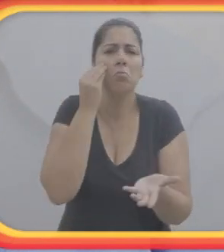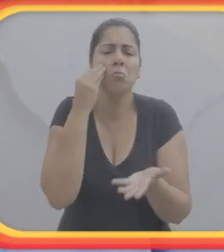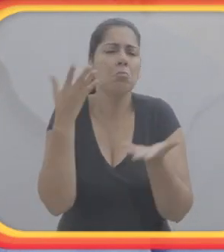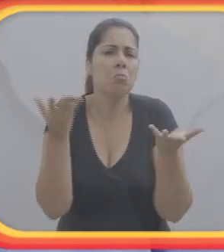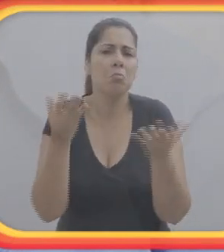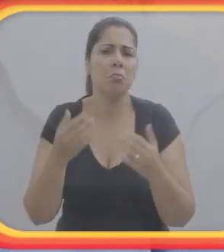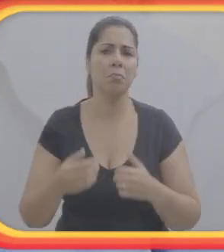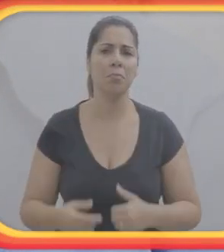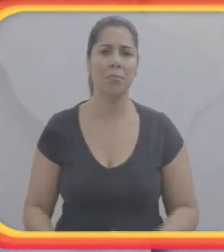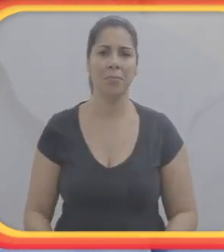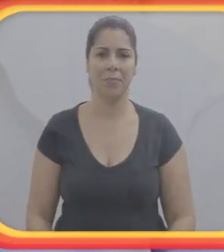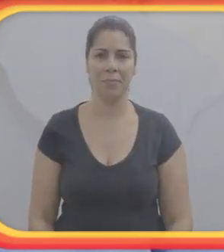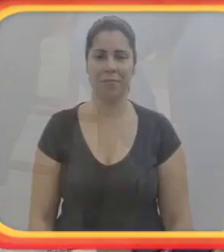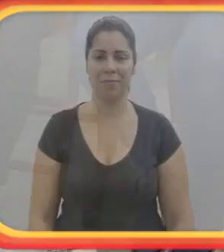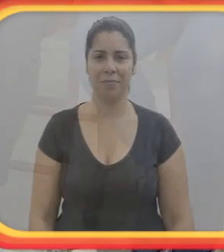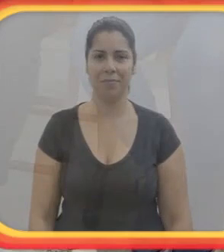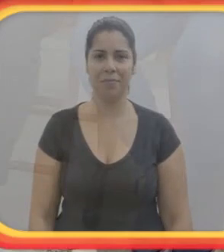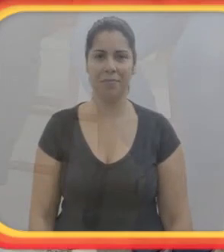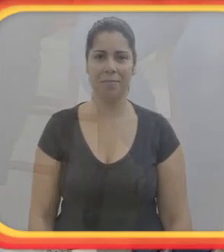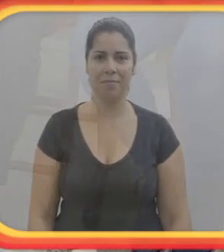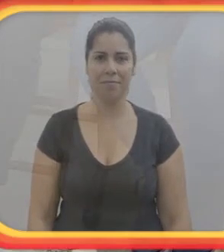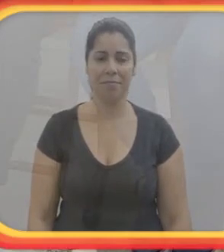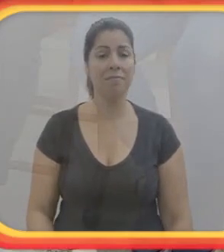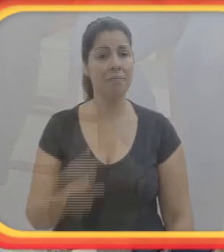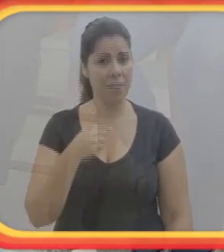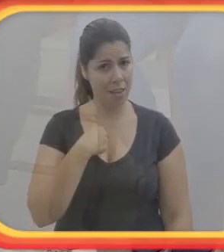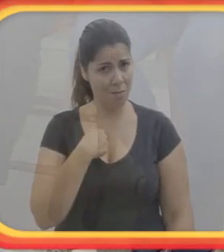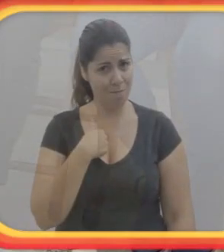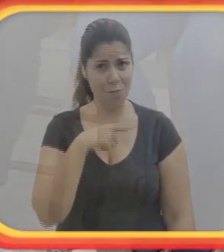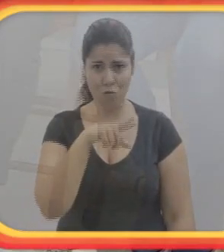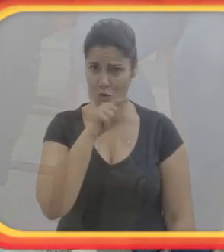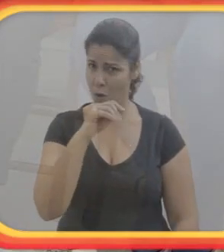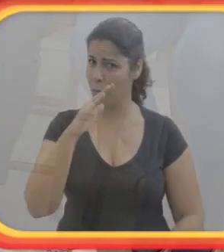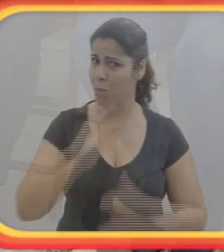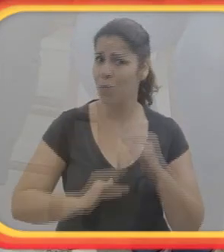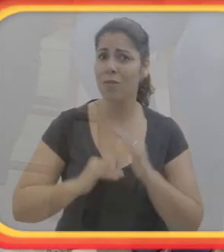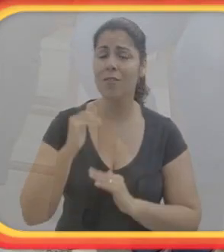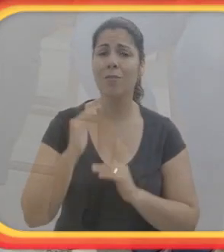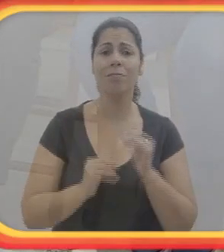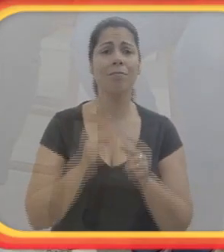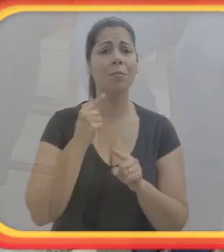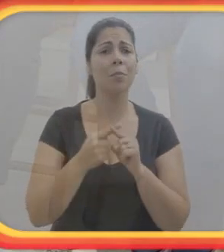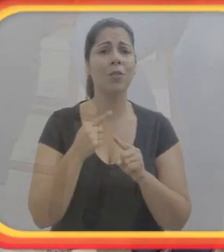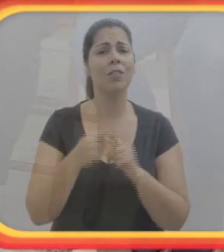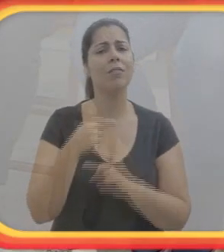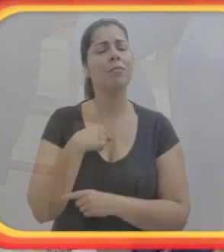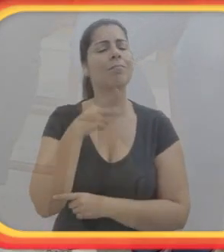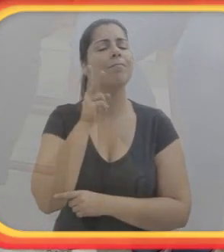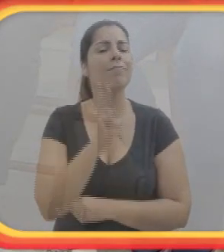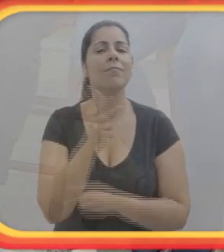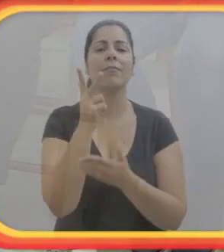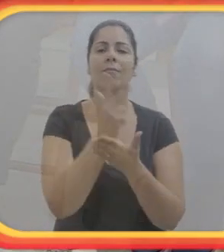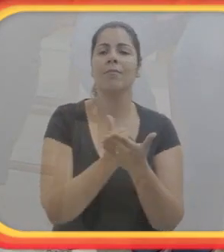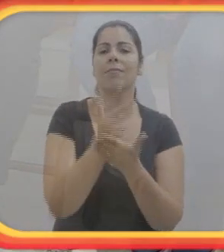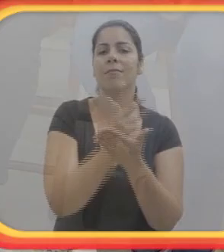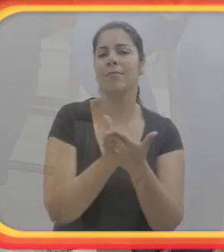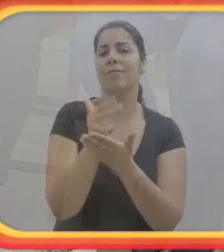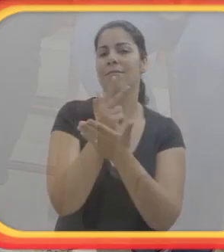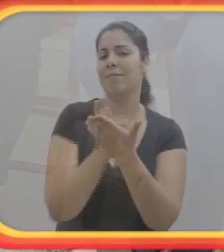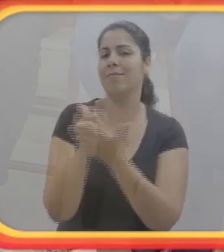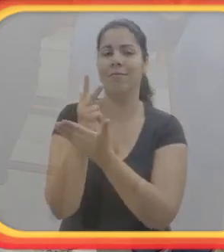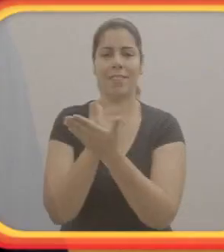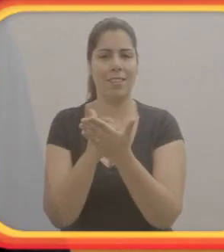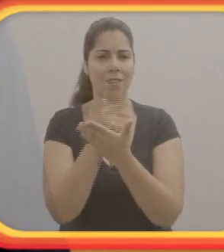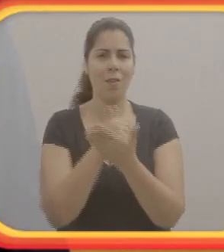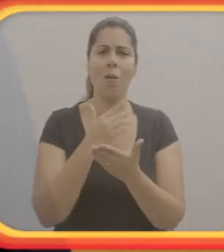primeiro mangá quando eu tinha 15 anos. Como você se sente? Bom, me sinto transportada pro mundo imaginário que